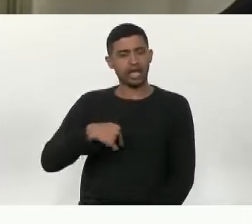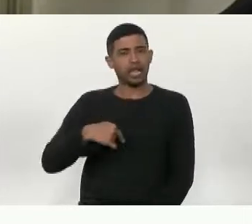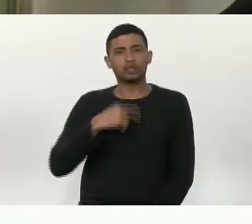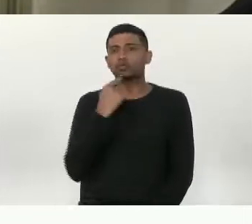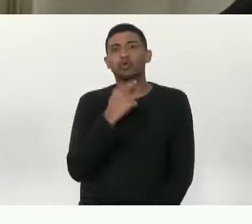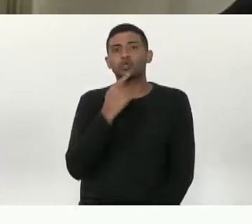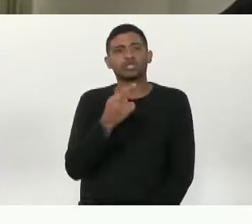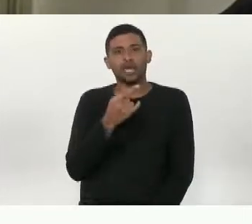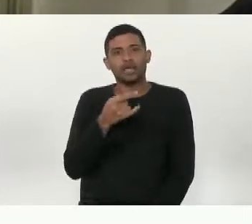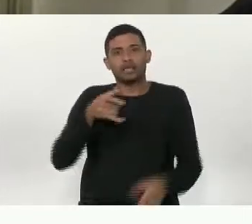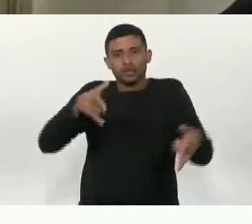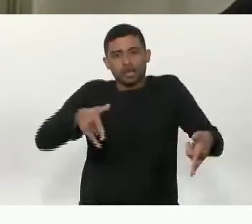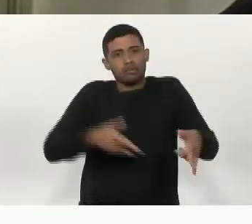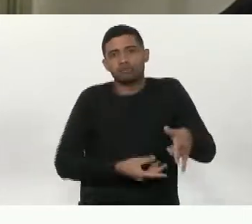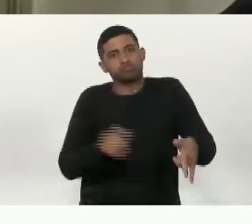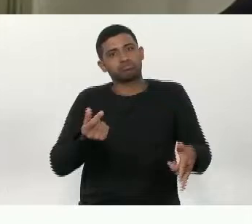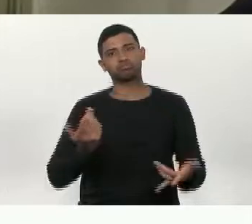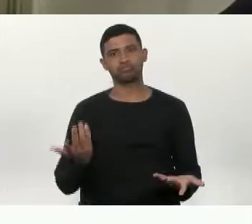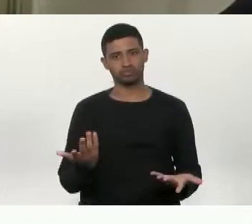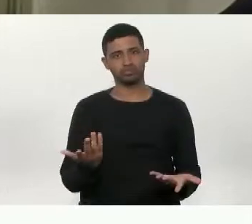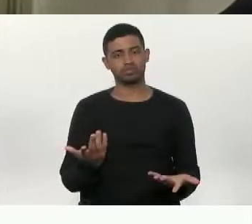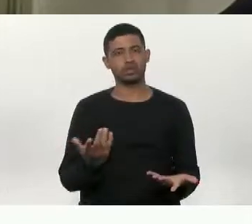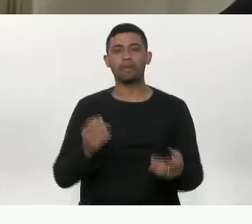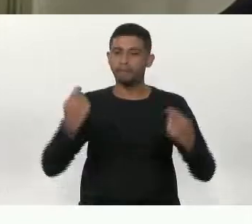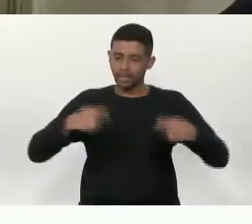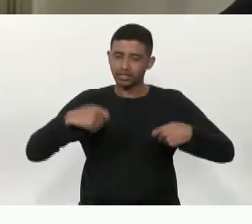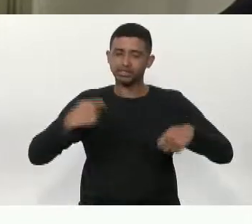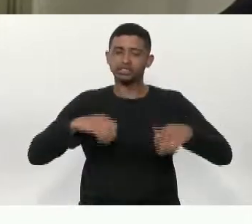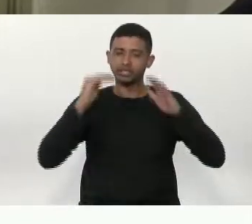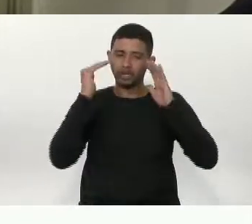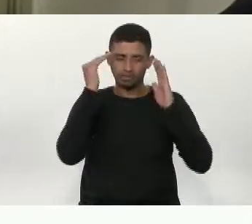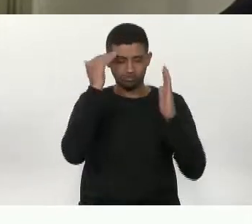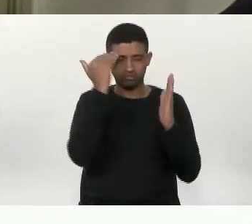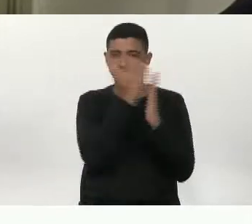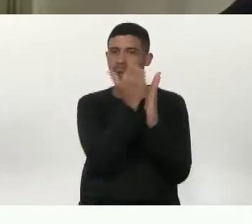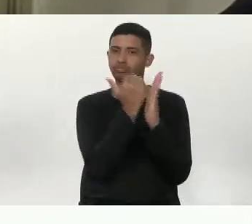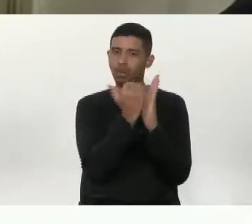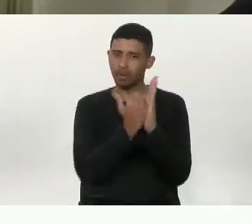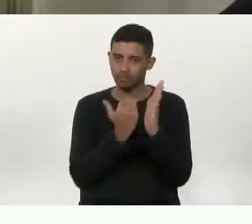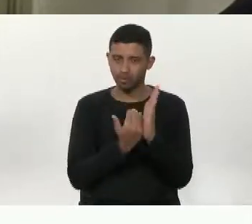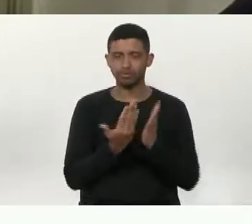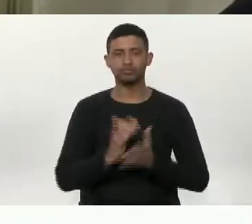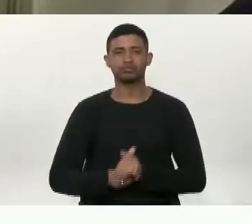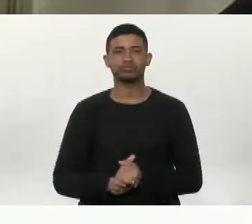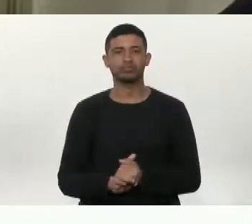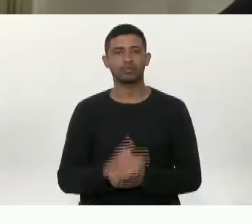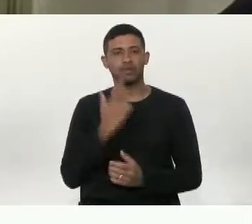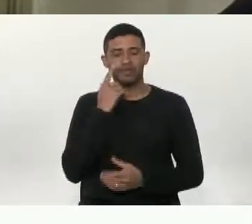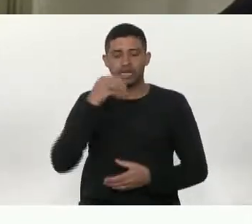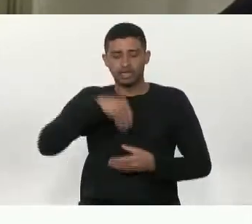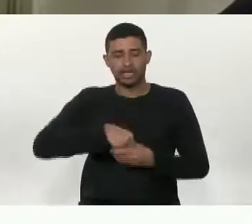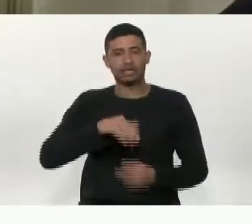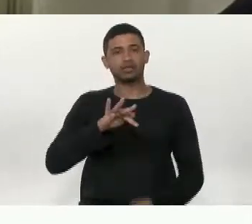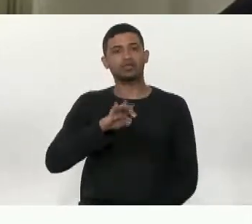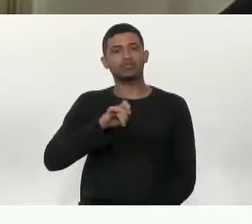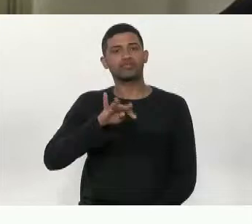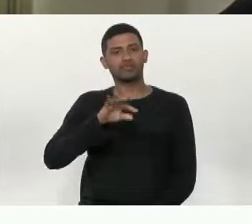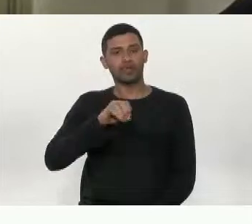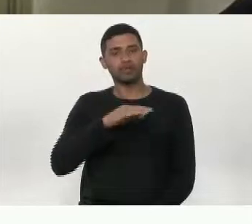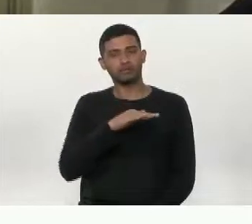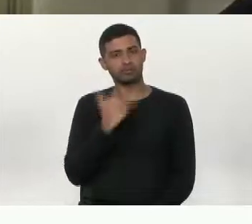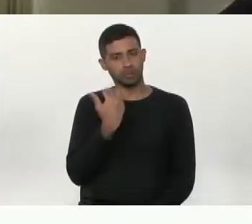da mesa. Então, por isso que eu falei, o protocolo é para ser seguido. E o protocolo, dentro de um feto morto, é,